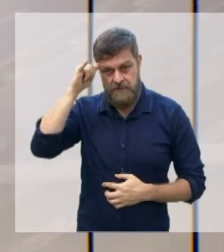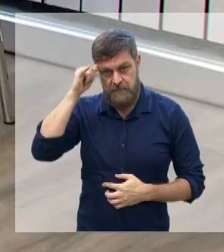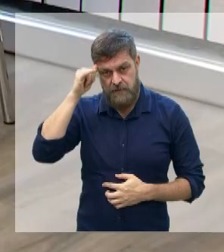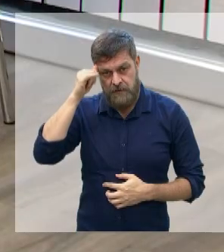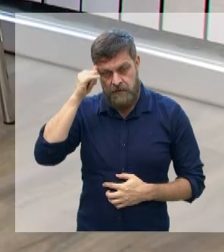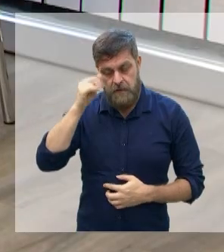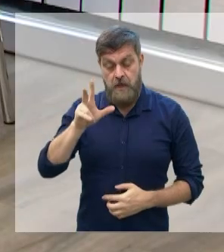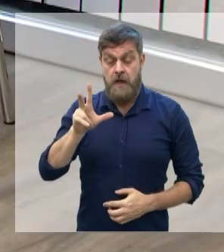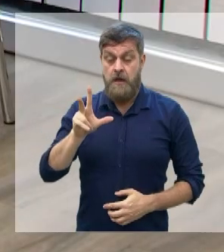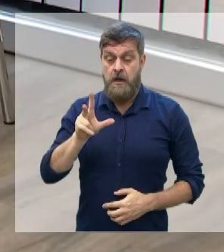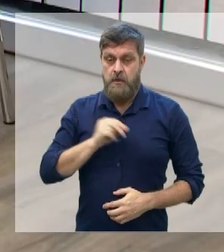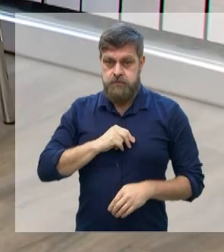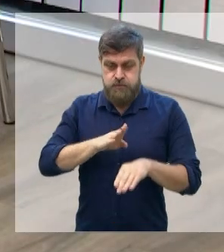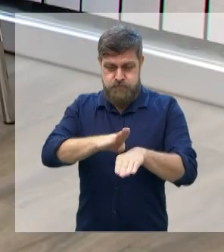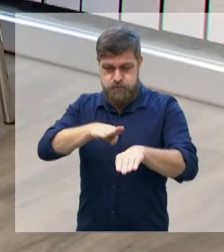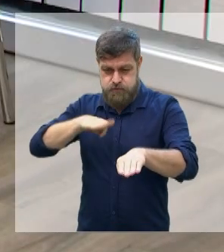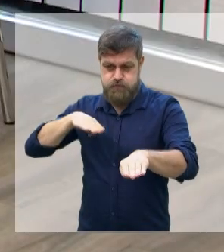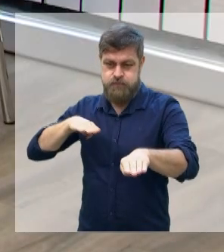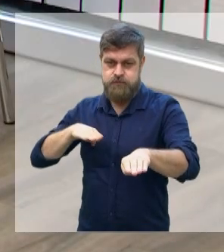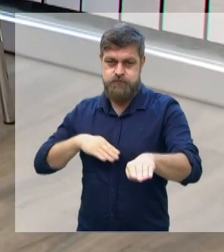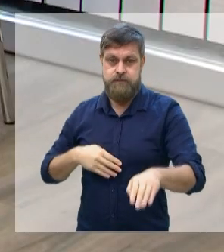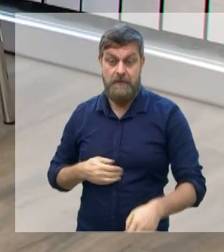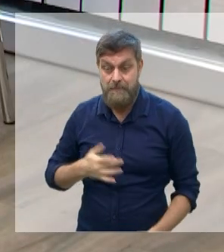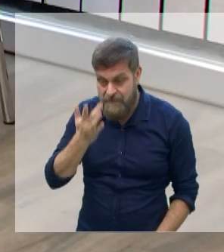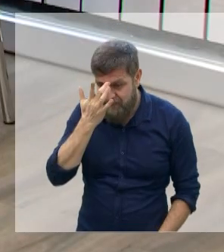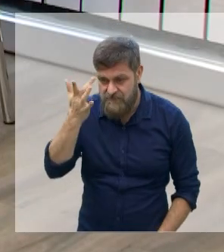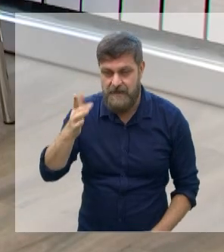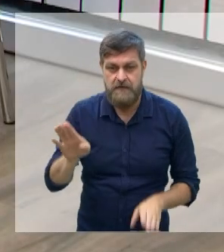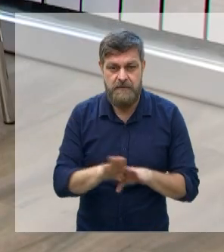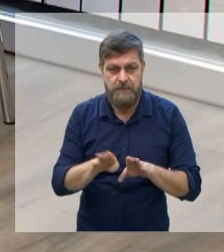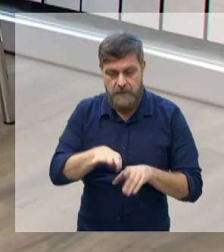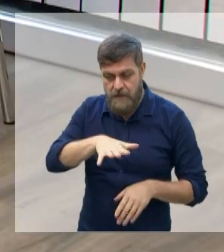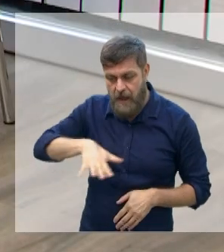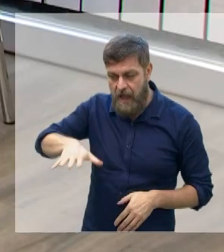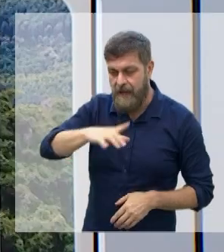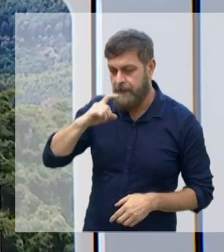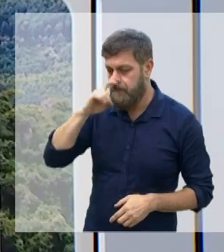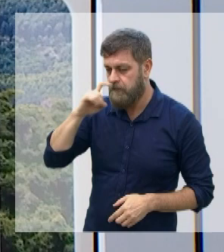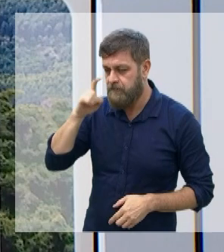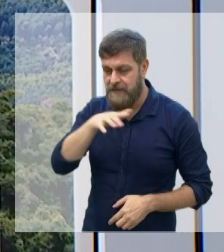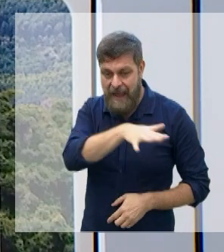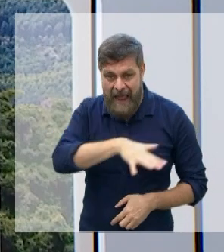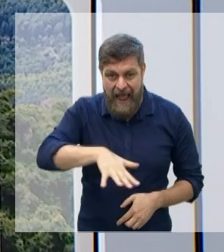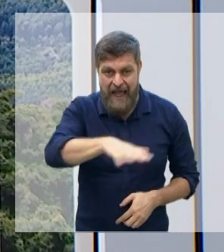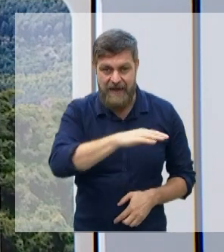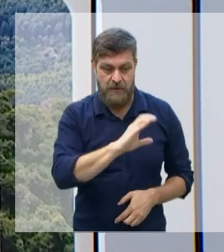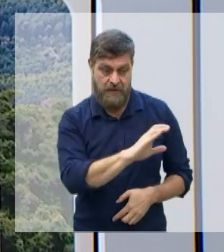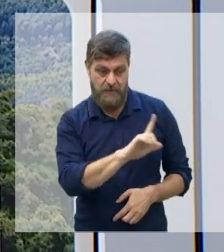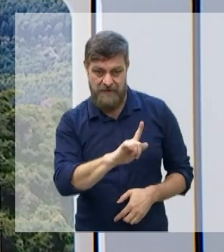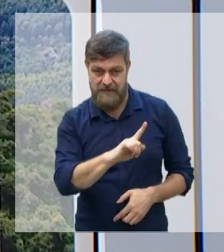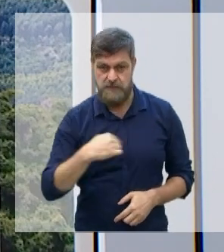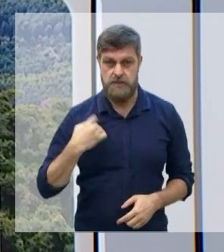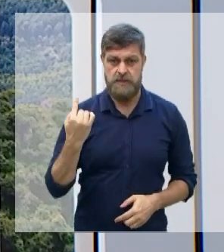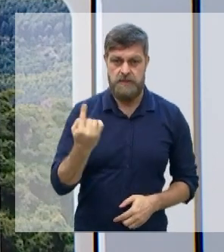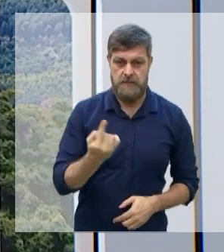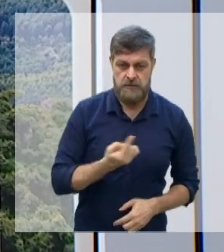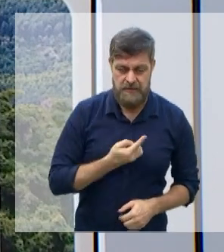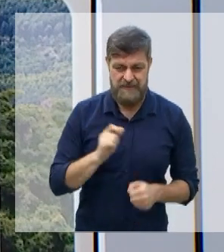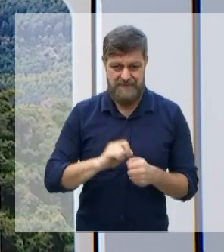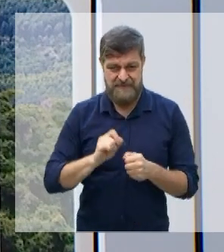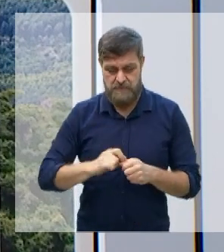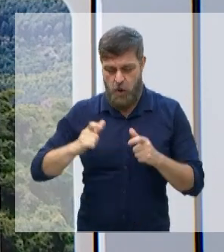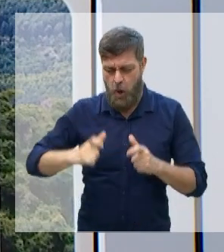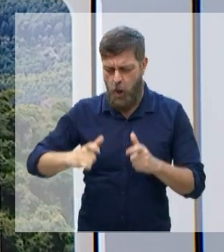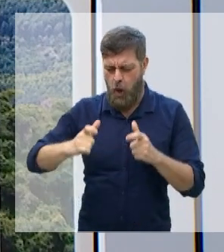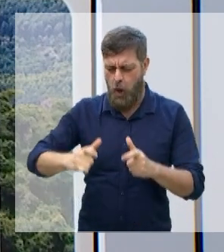no sistema brt nos corredores tanto no verde como nuno campo grande nós fizemos em vários